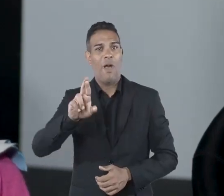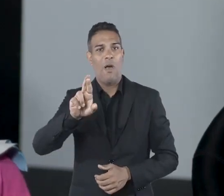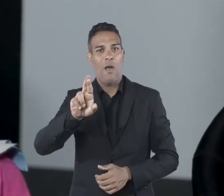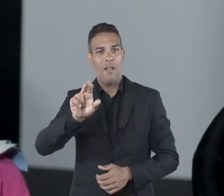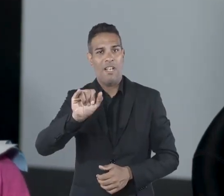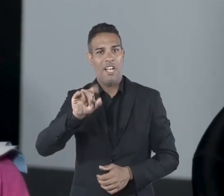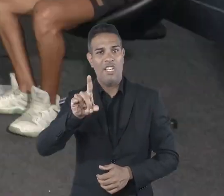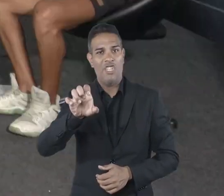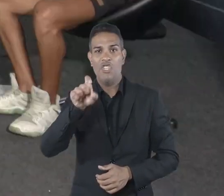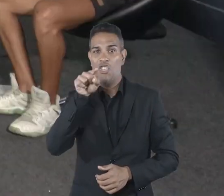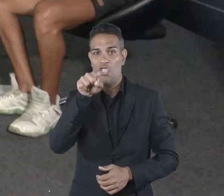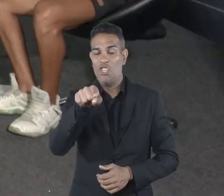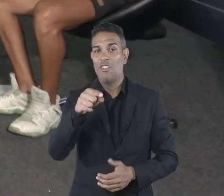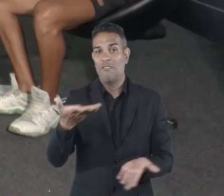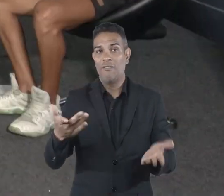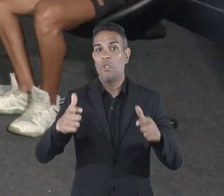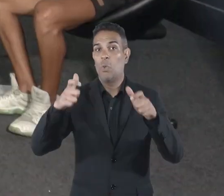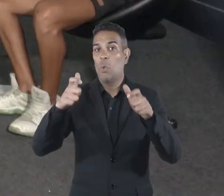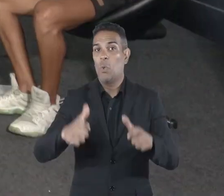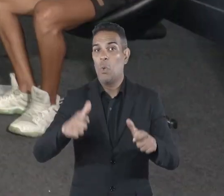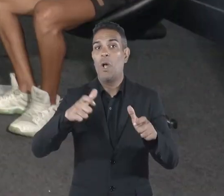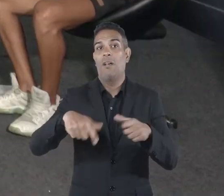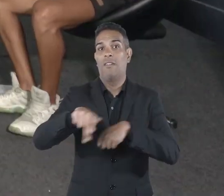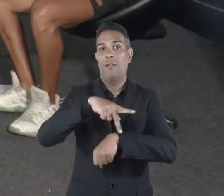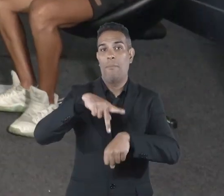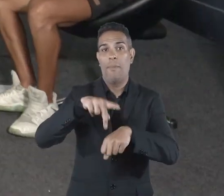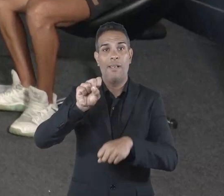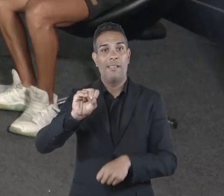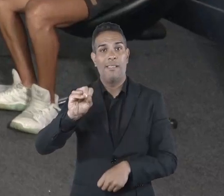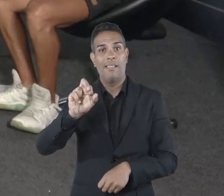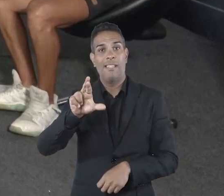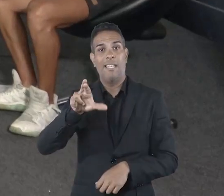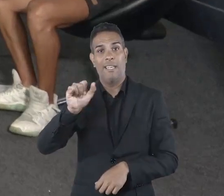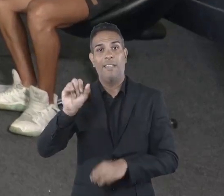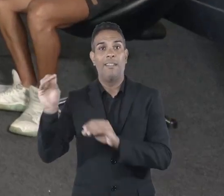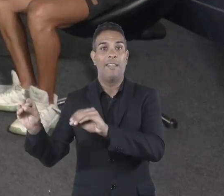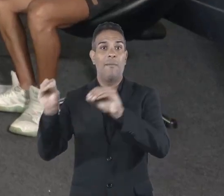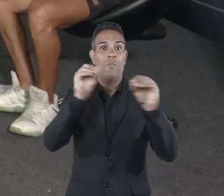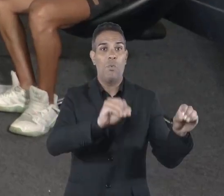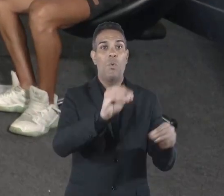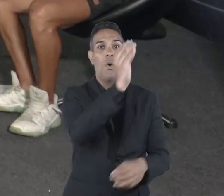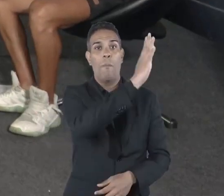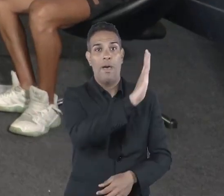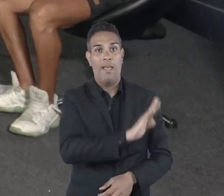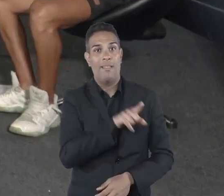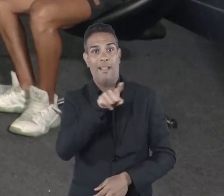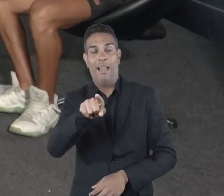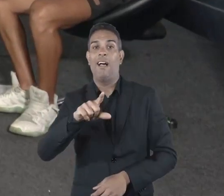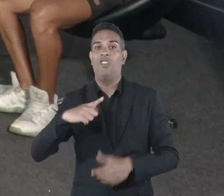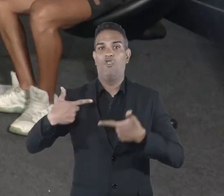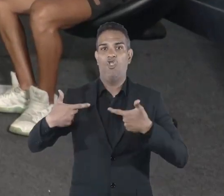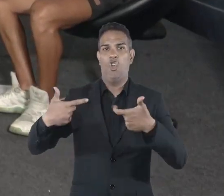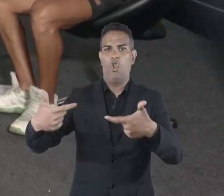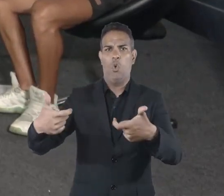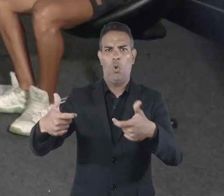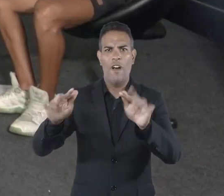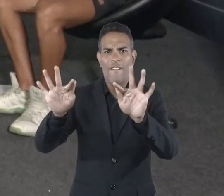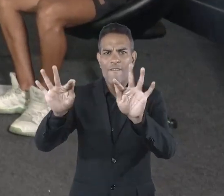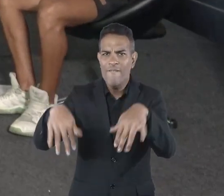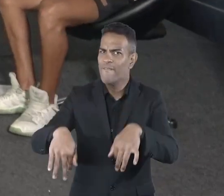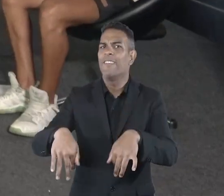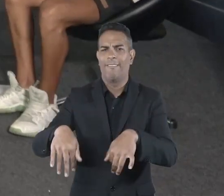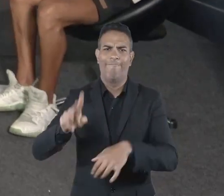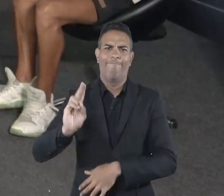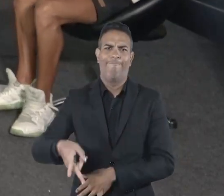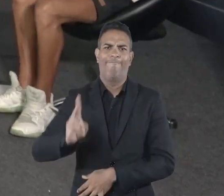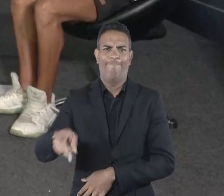amigo Hadi Bakur, que ele é da Síria. Ele veio para cá por conta da guerra, que essa guerra